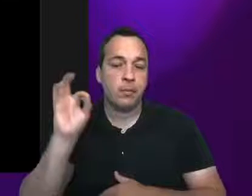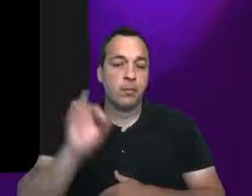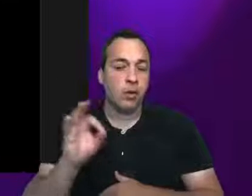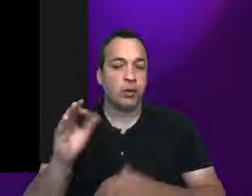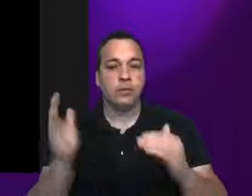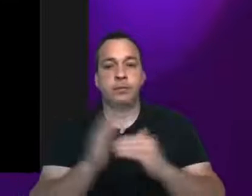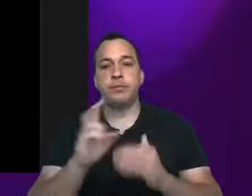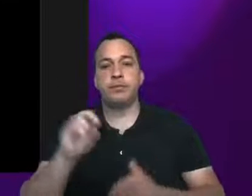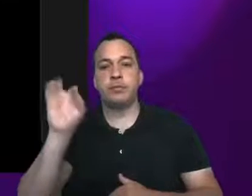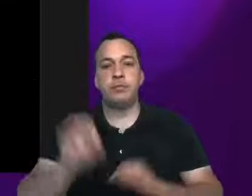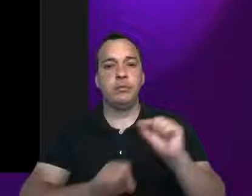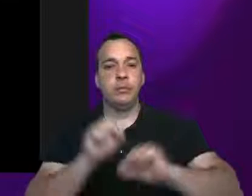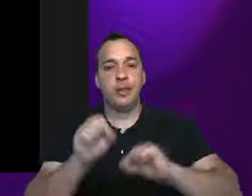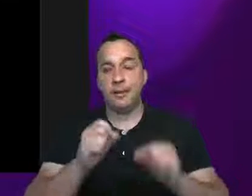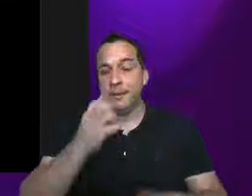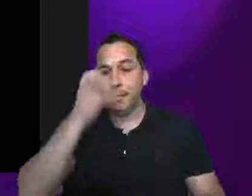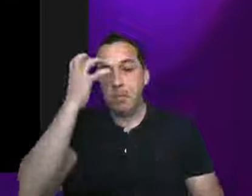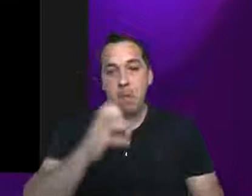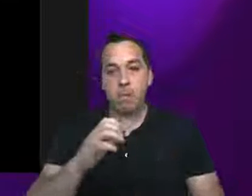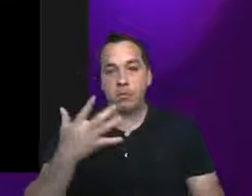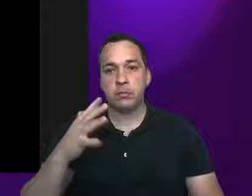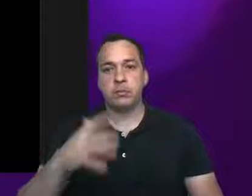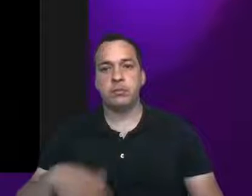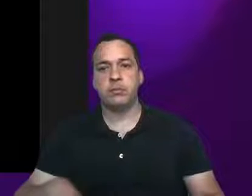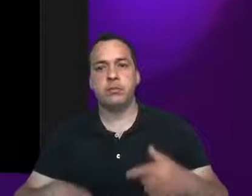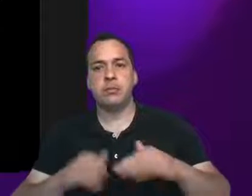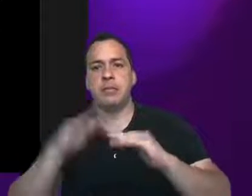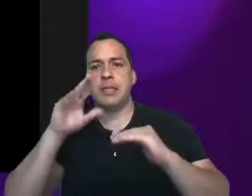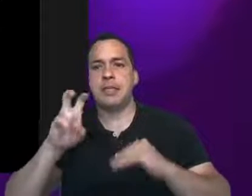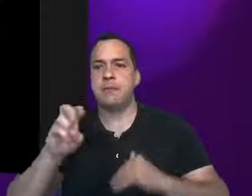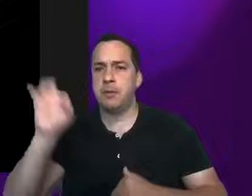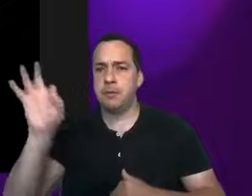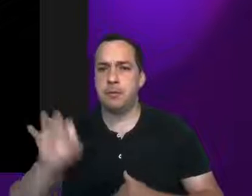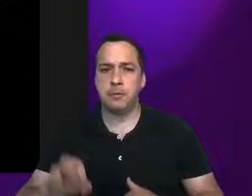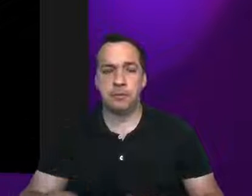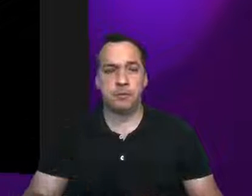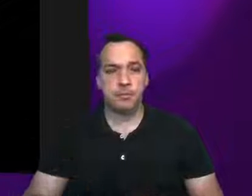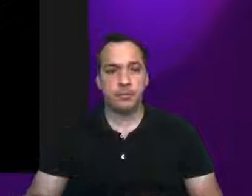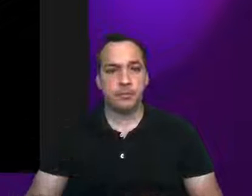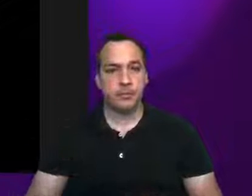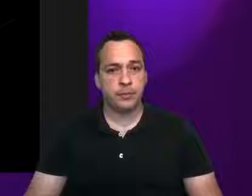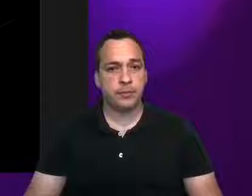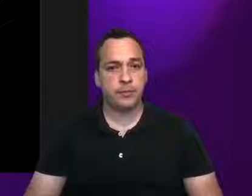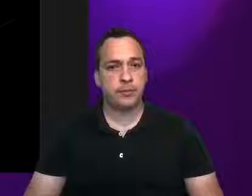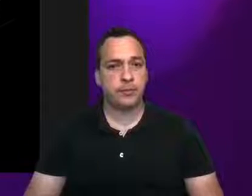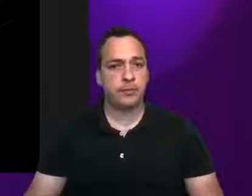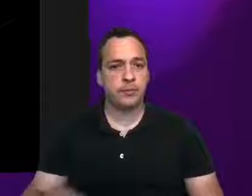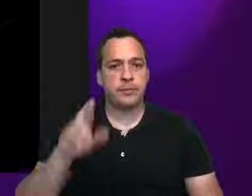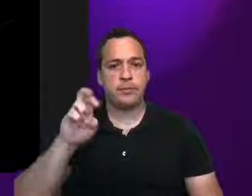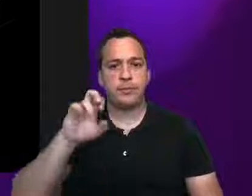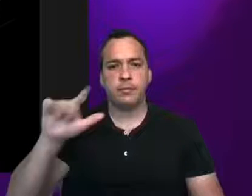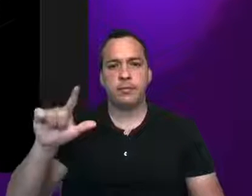se eu tenho uma congestão grave, eu tenho uma oscilação maior do que 50%. A veia renal, ela é mais difícil de...